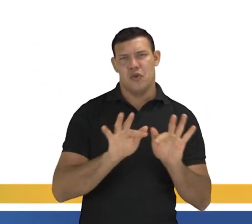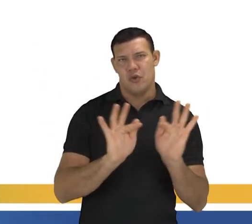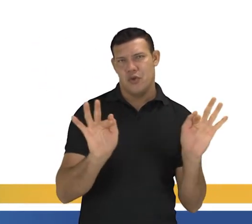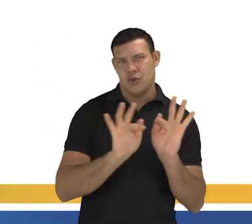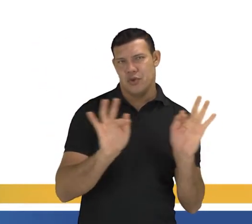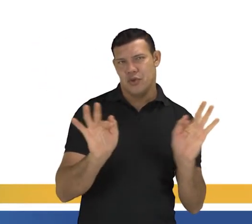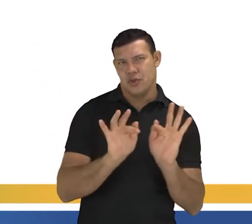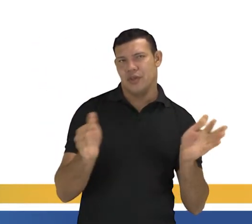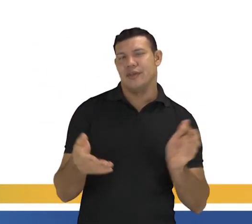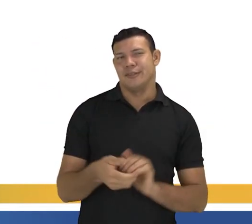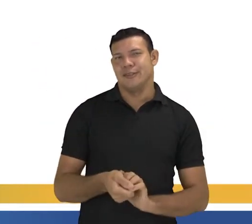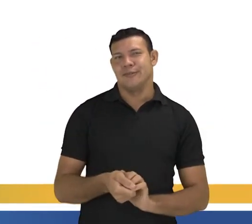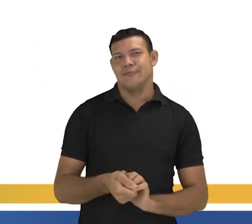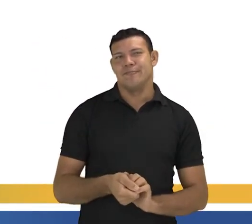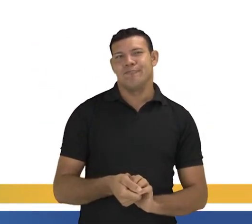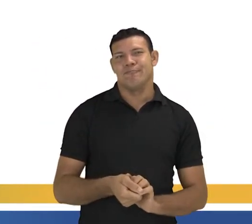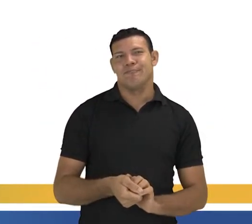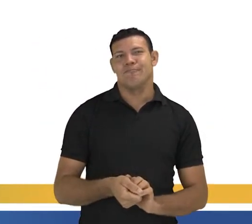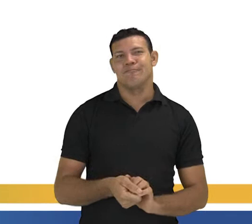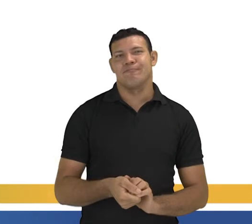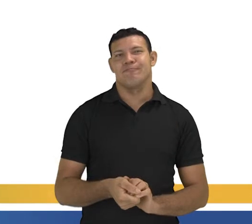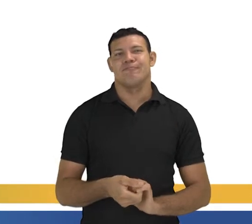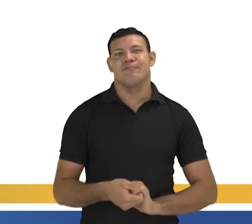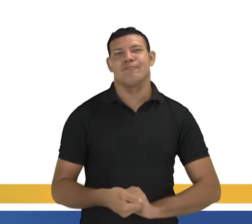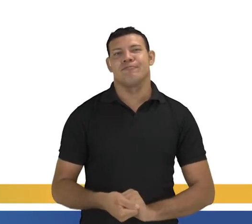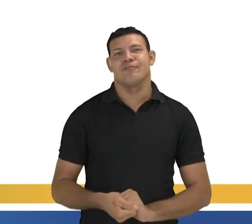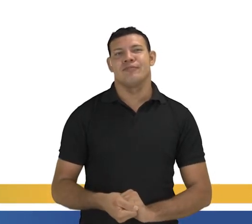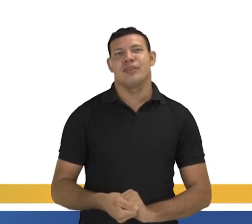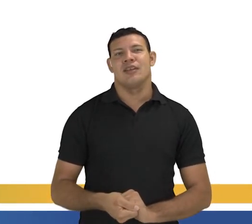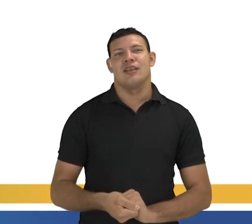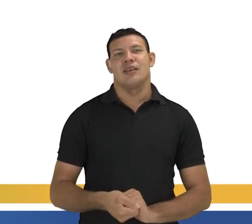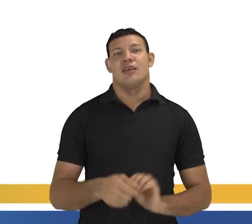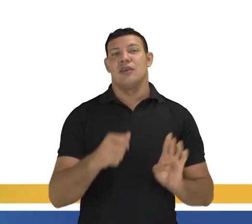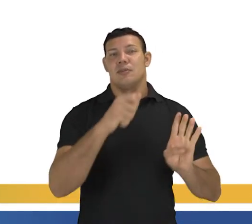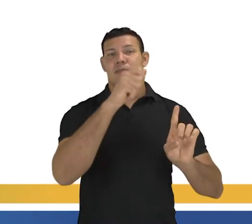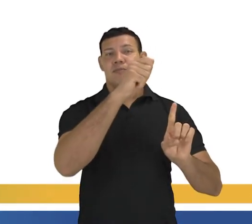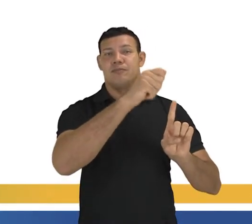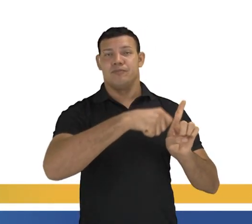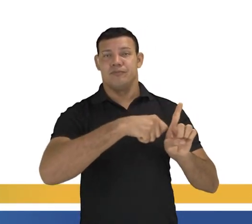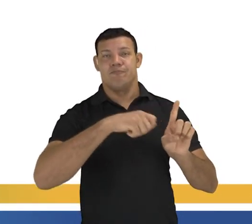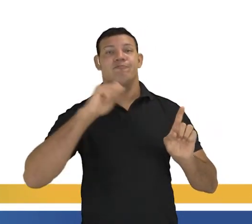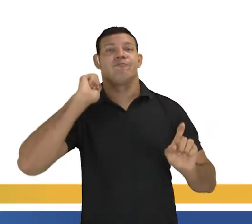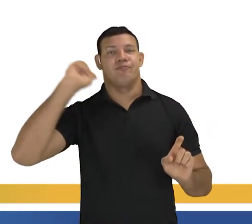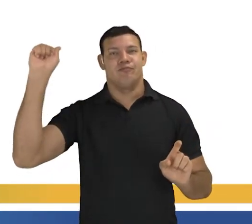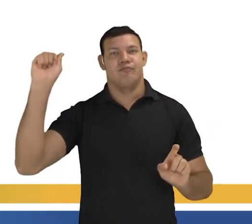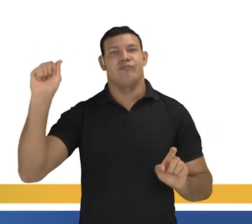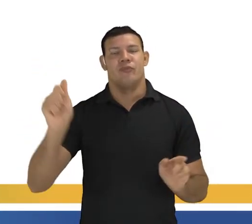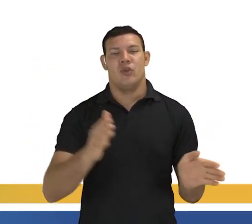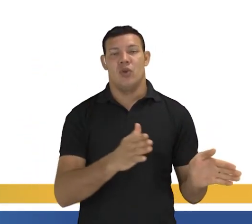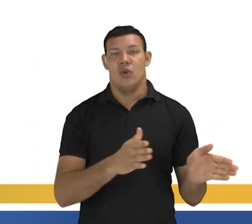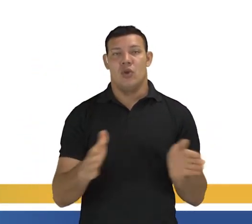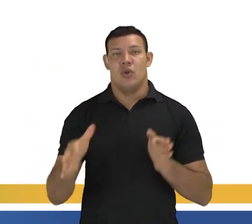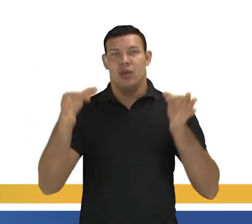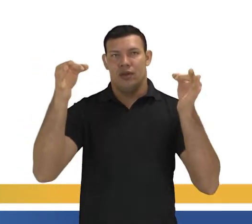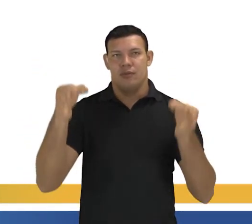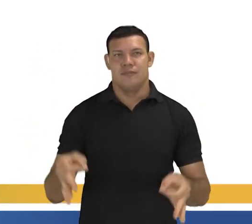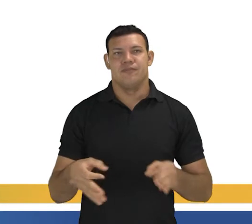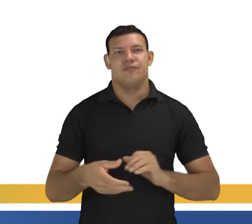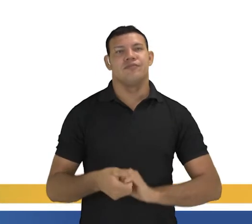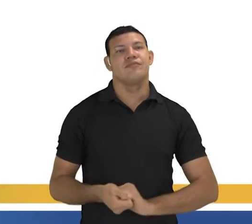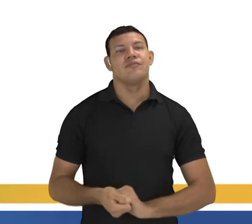April, desde abril, que era um ponto específico no passado. No outro exemplo nós temos How